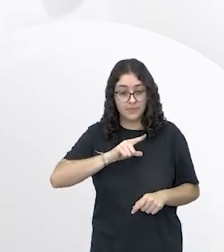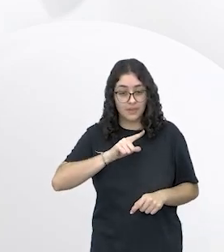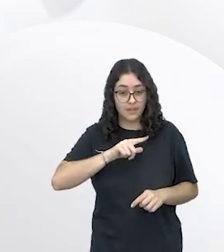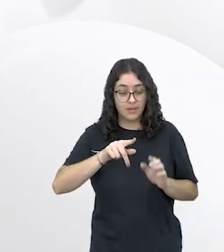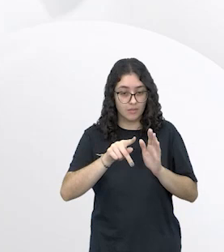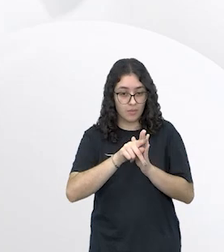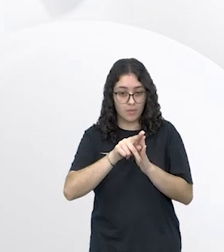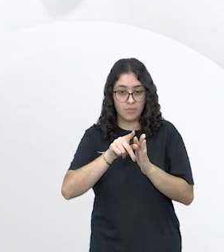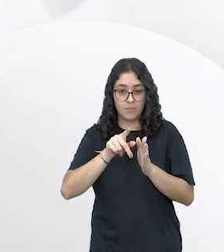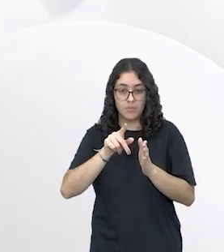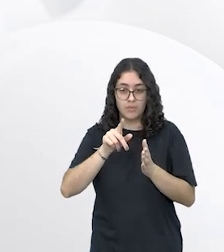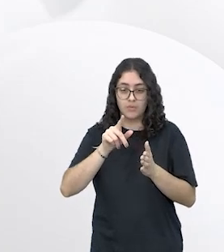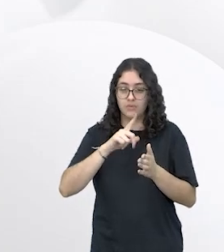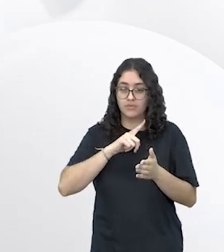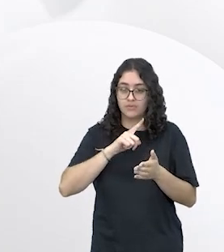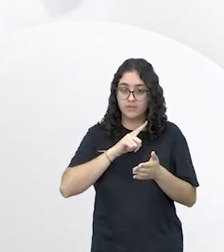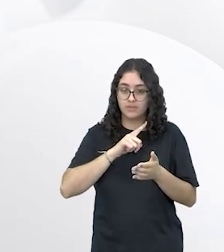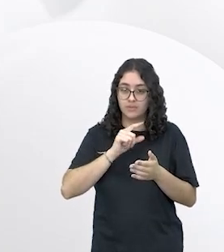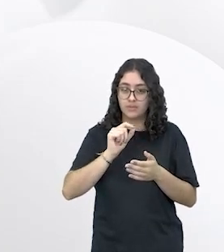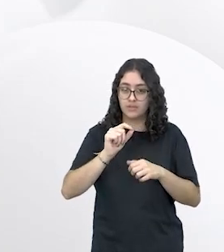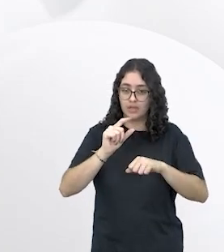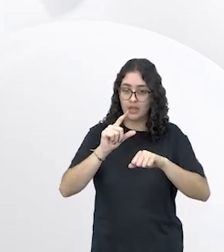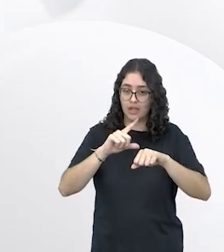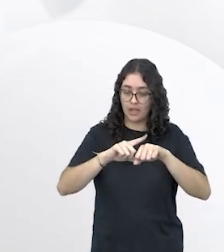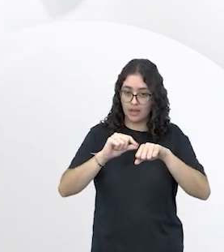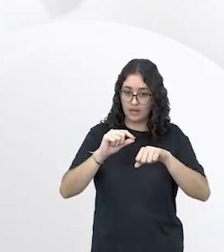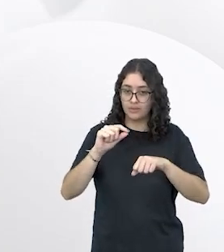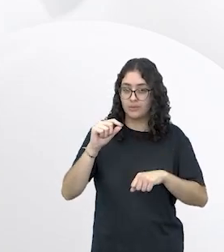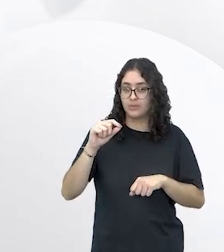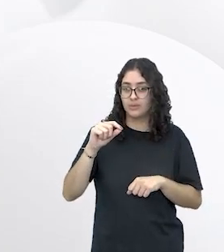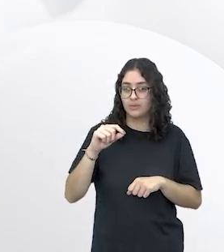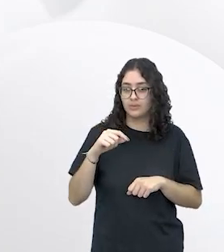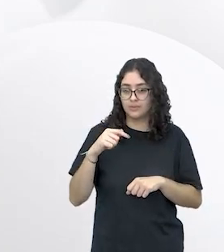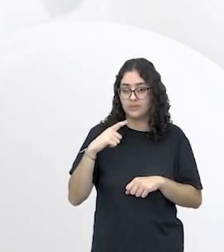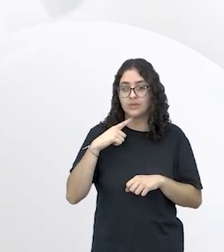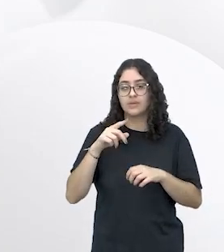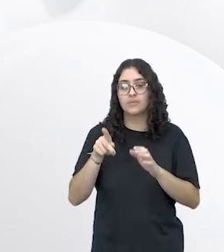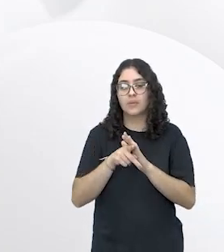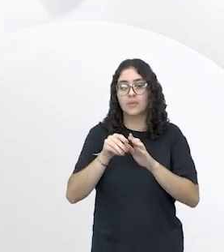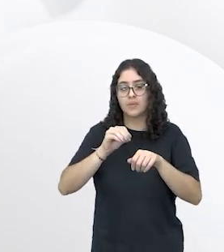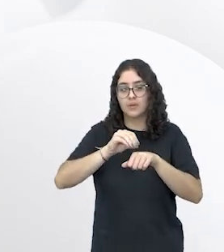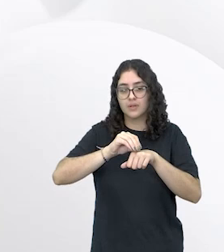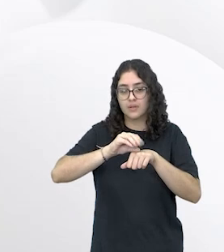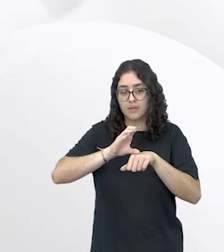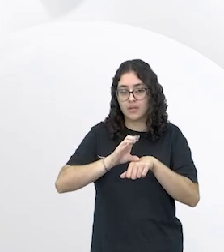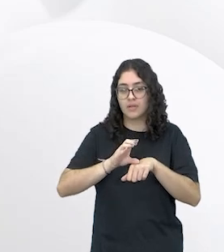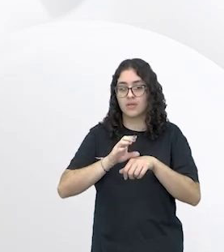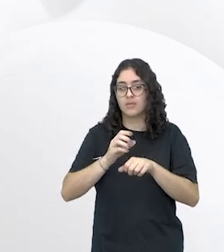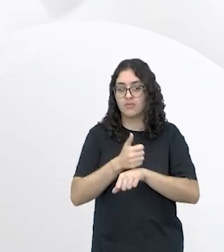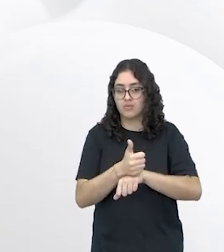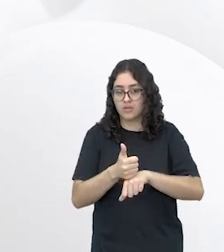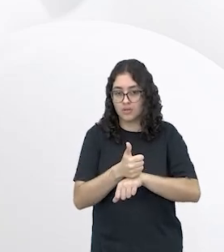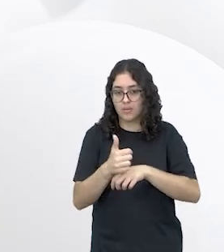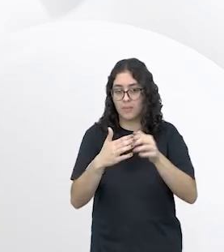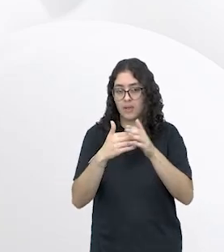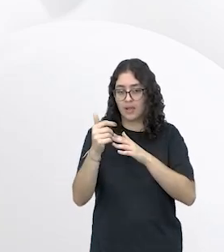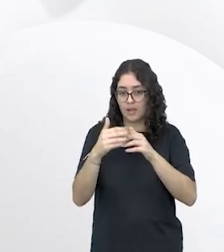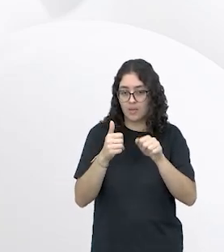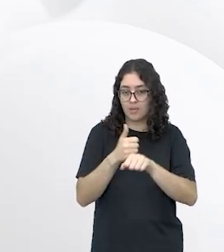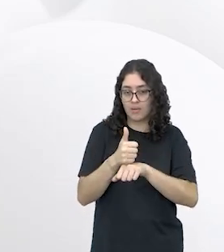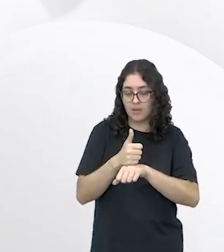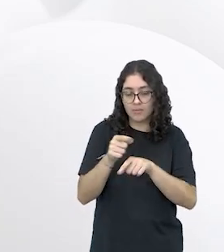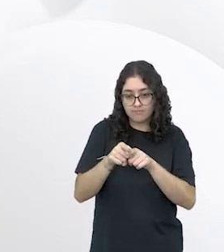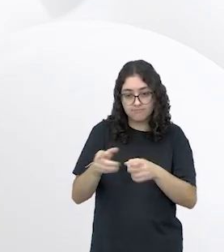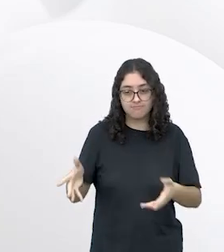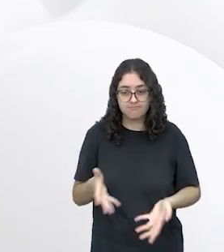artigo 3, que vê as dimensões sobre conhecimento profissional, prática profissional e